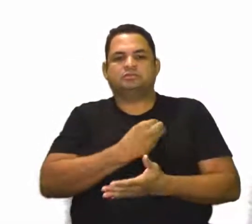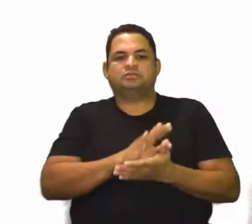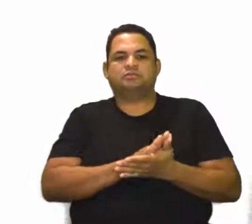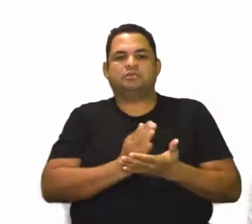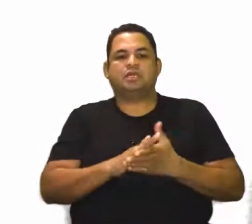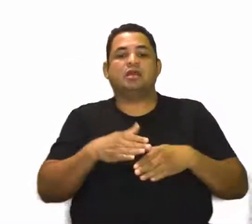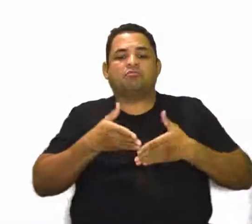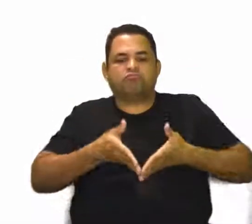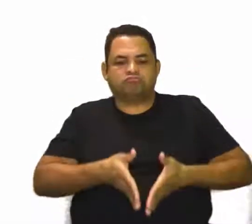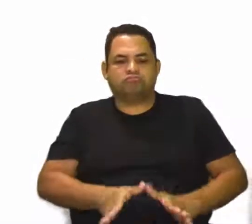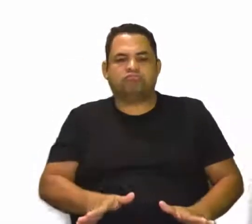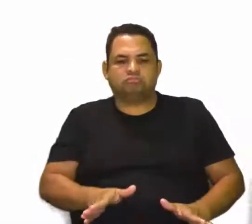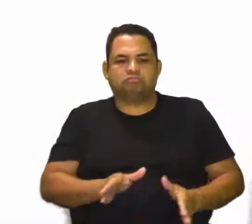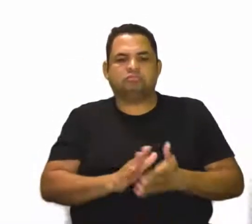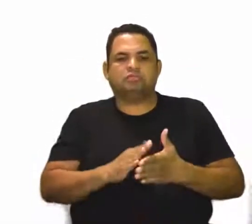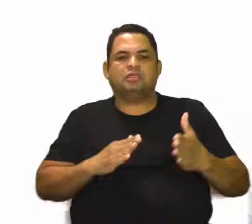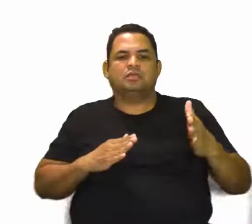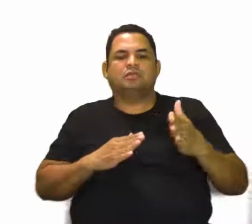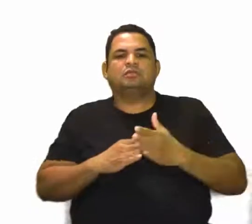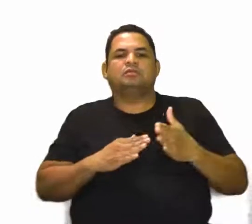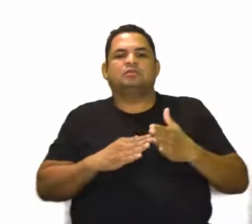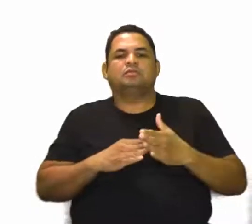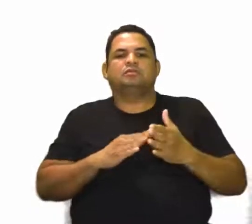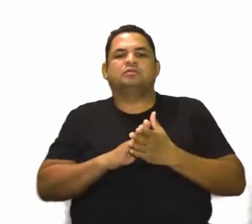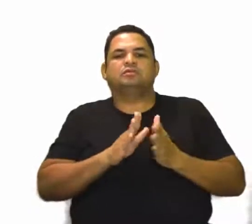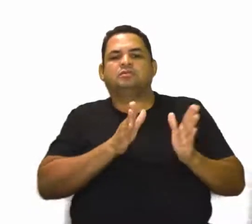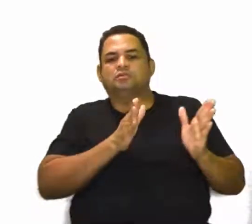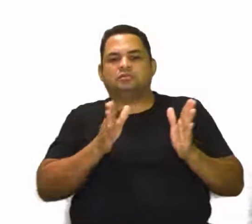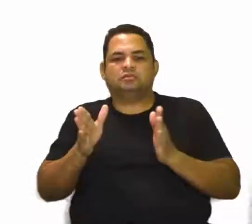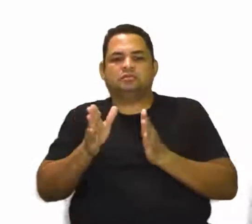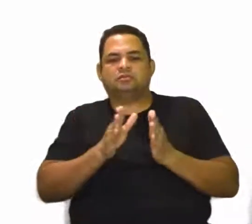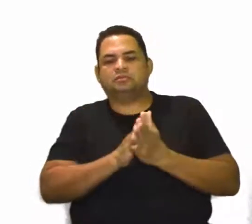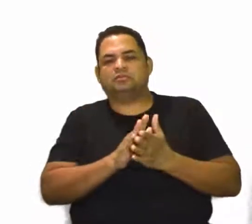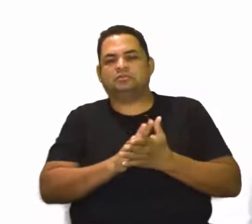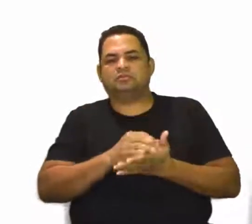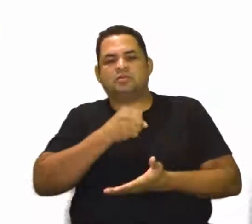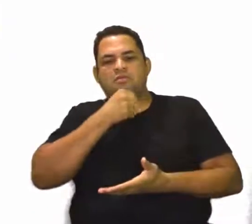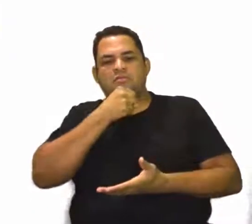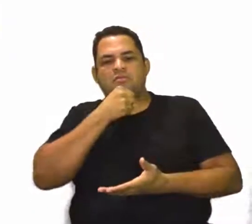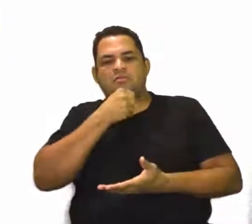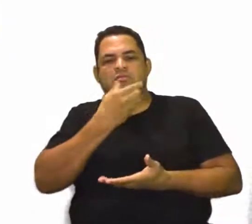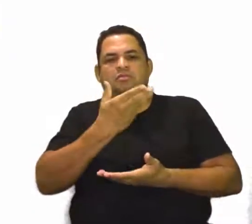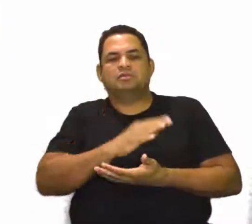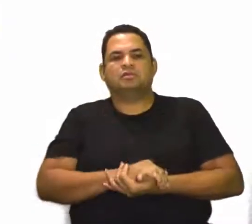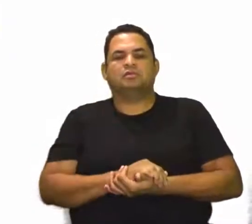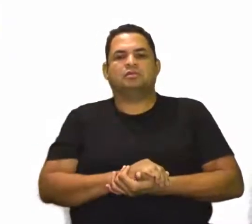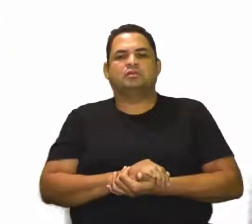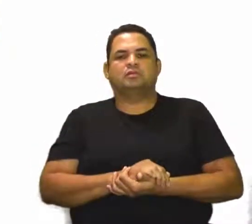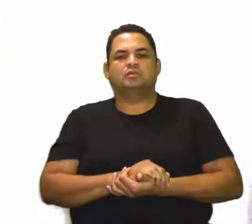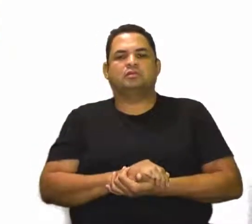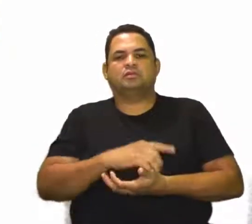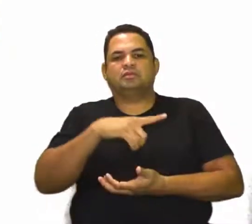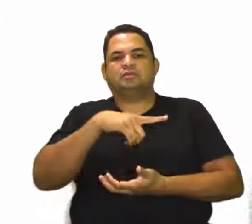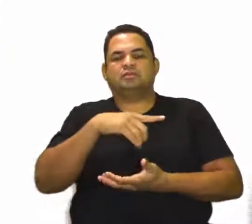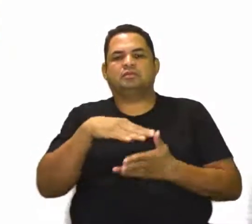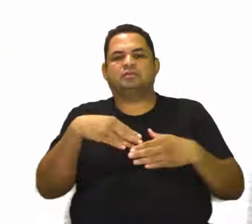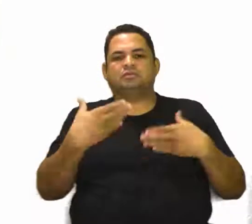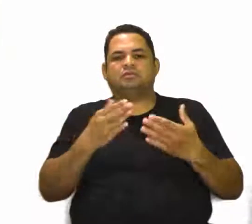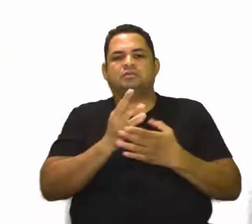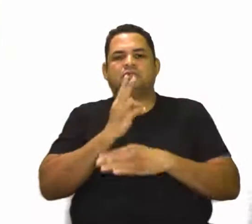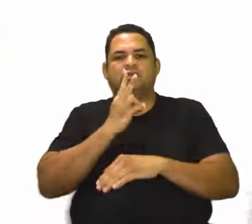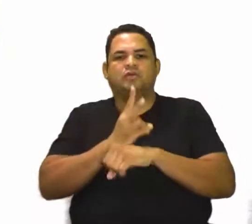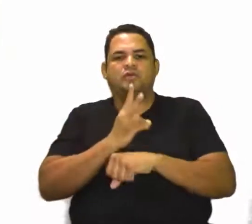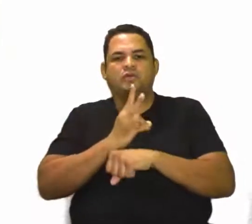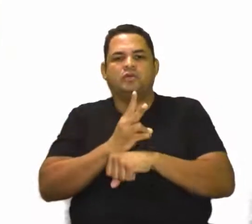desde o nascimento até lá o período da terceira idade. Então a gente tem aqui agora uma matéria